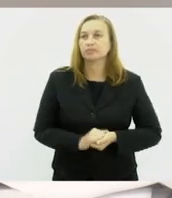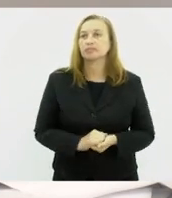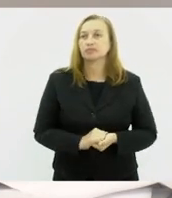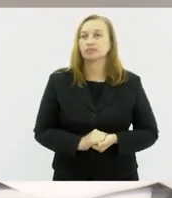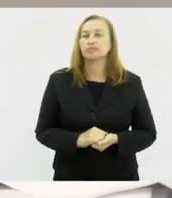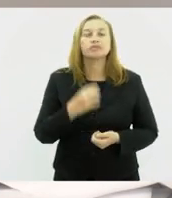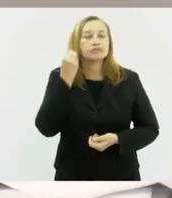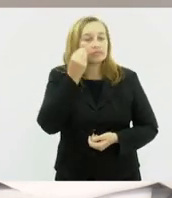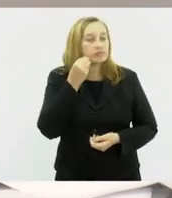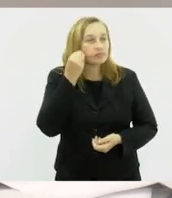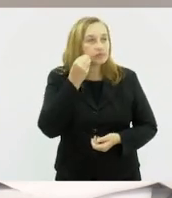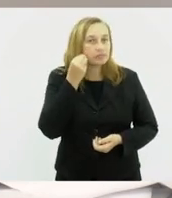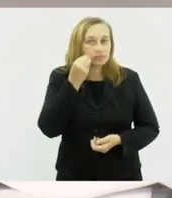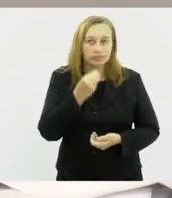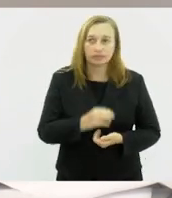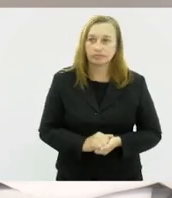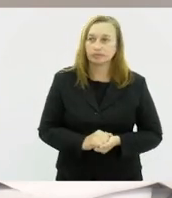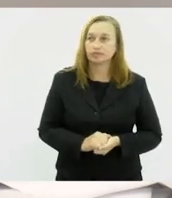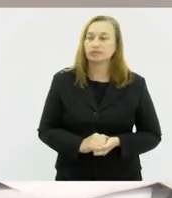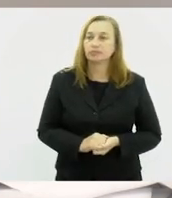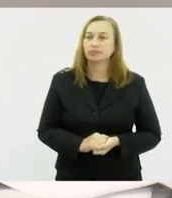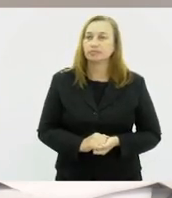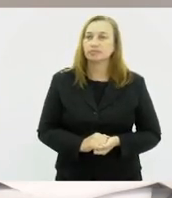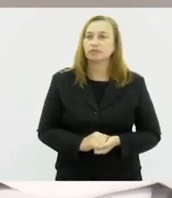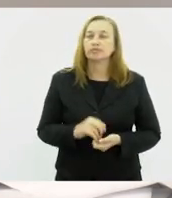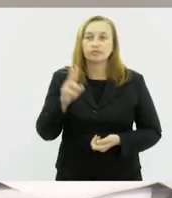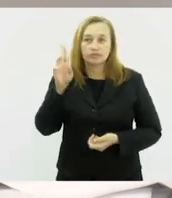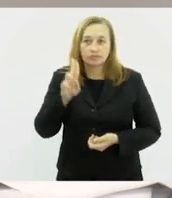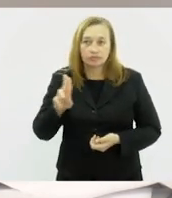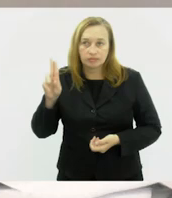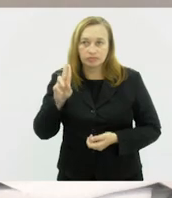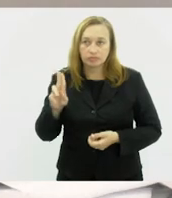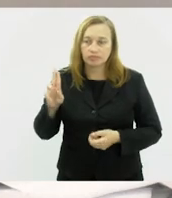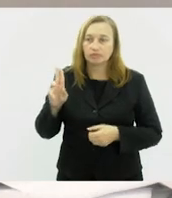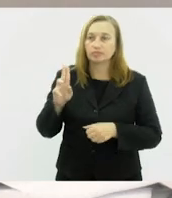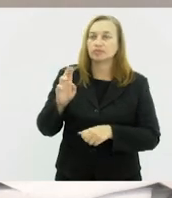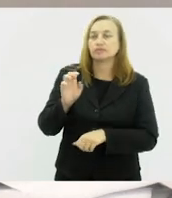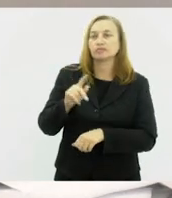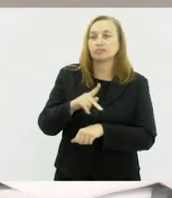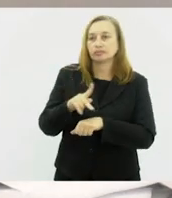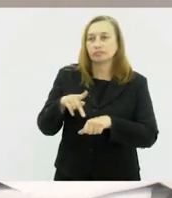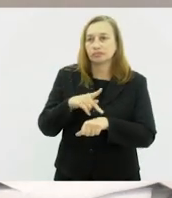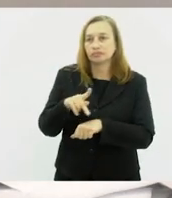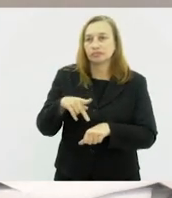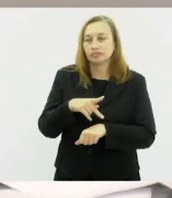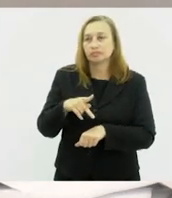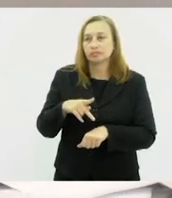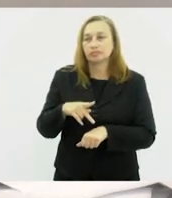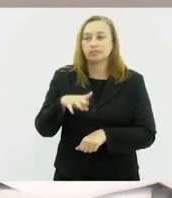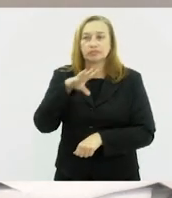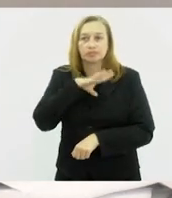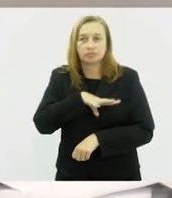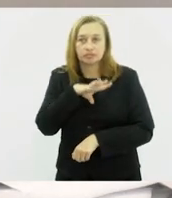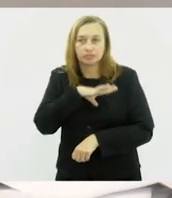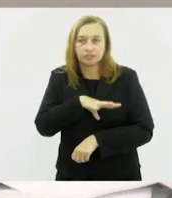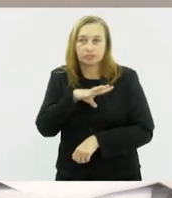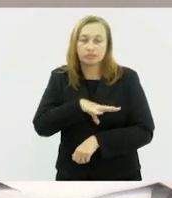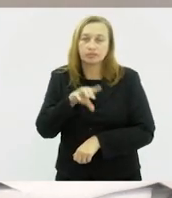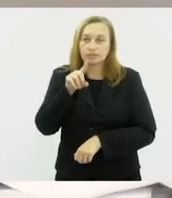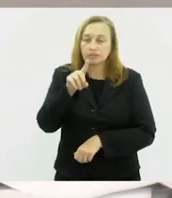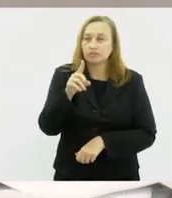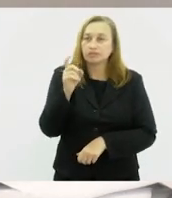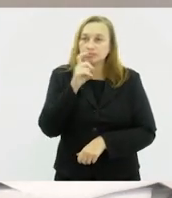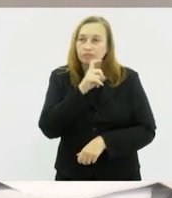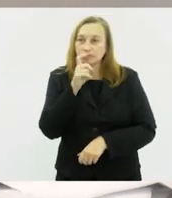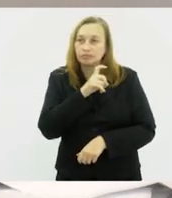as experiências do Uruguai de estados americanos de Portugal aqueles mitos de